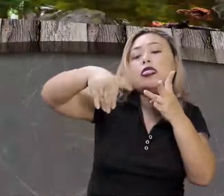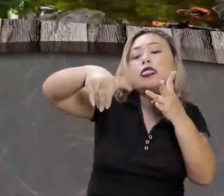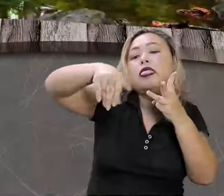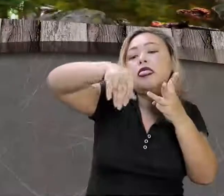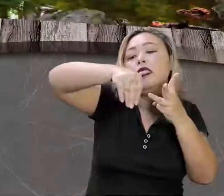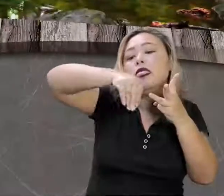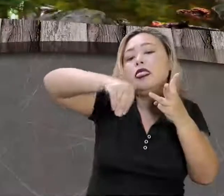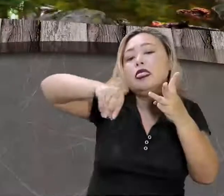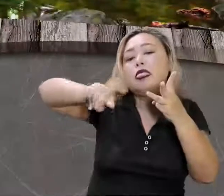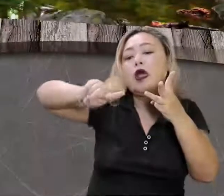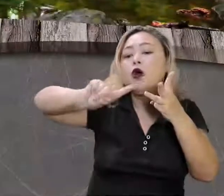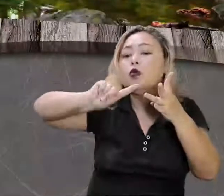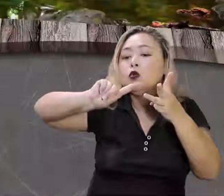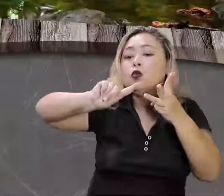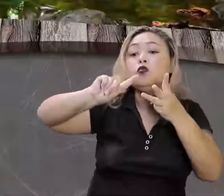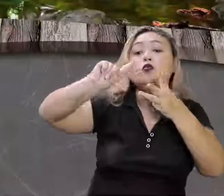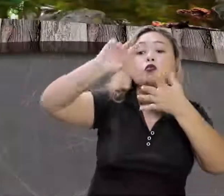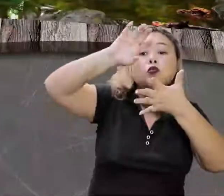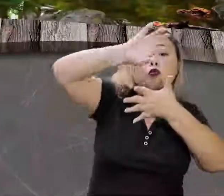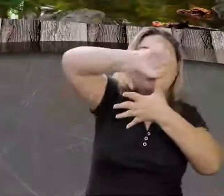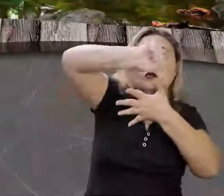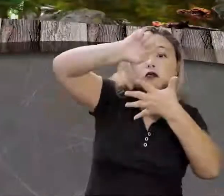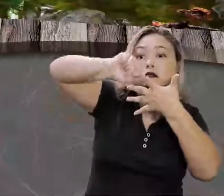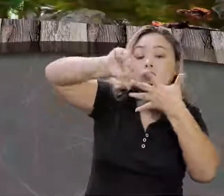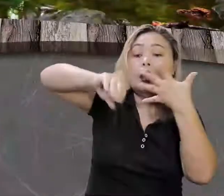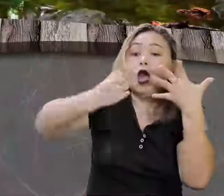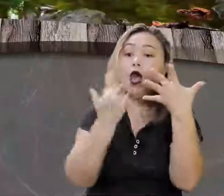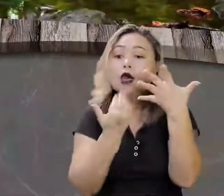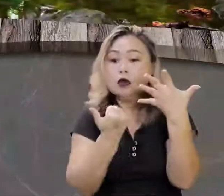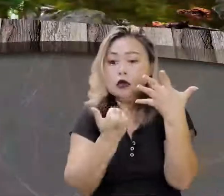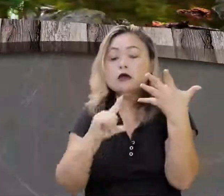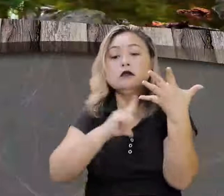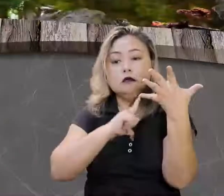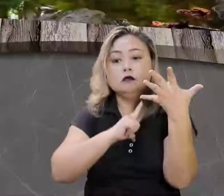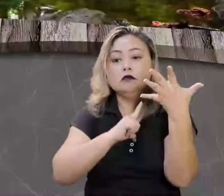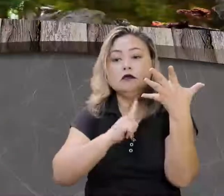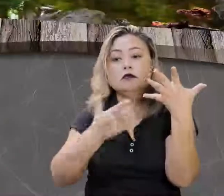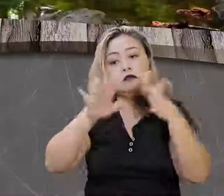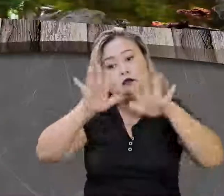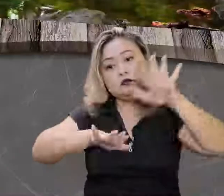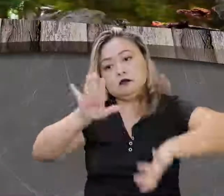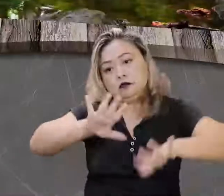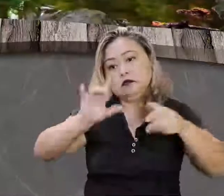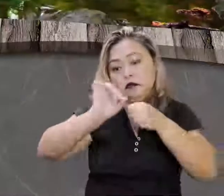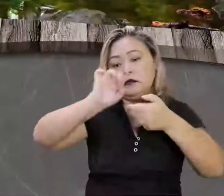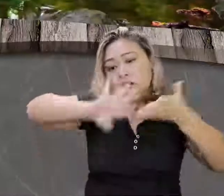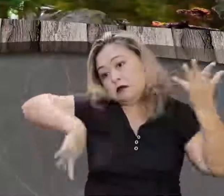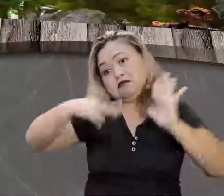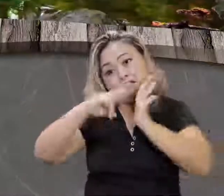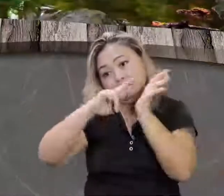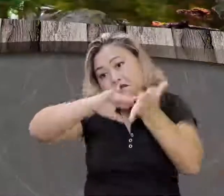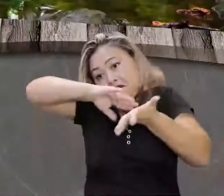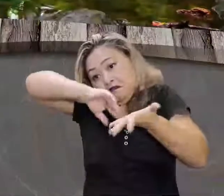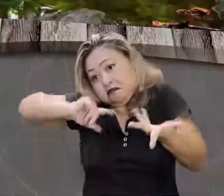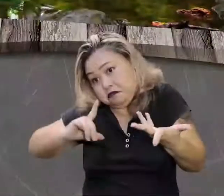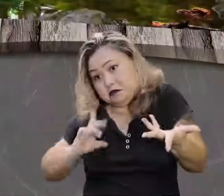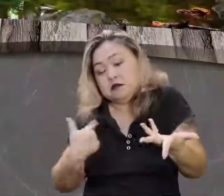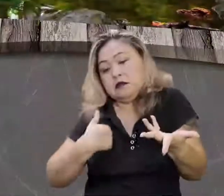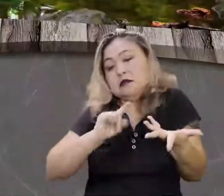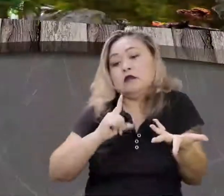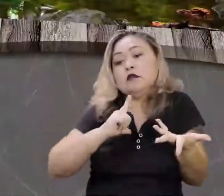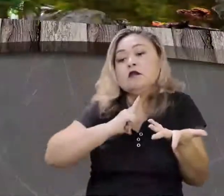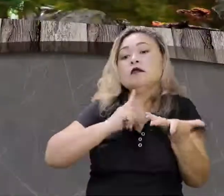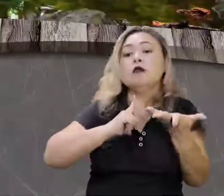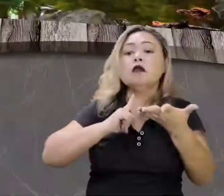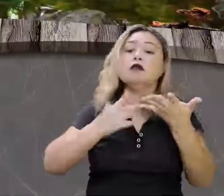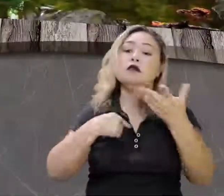Então, toda a cadeia alimentar, na sua grande maioria, porque a gente tem algumas exceções, toda regra tem exceções, tá, galera?